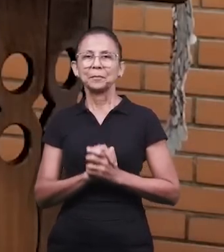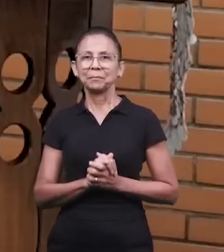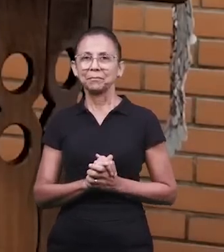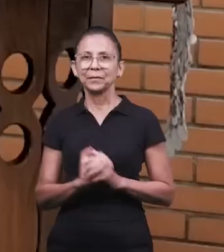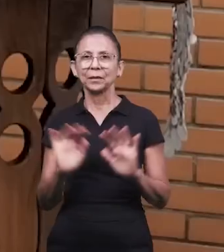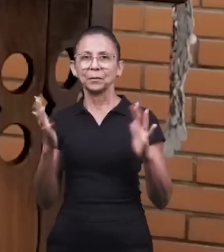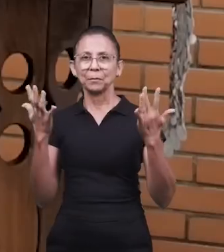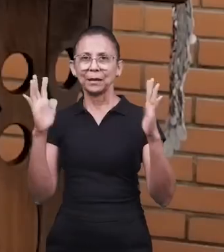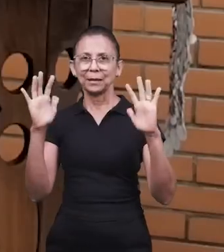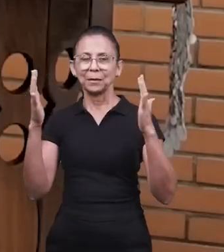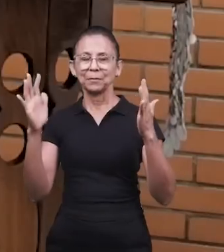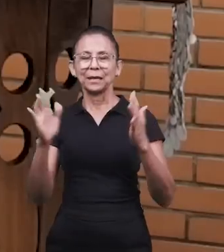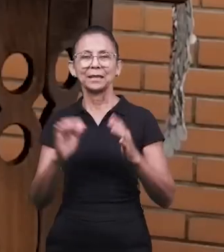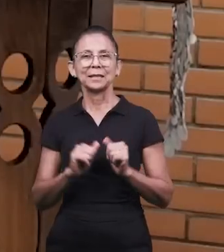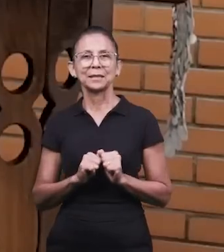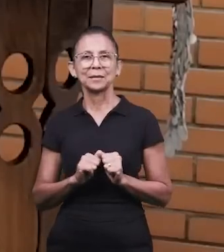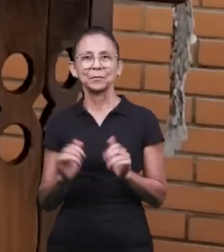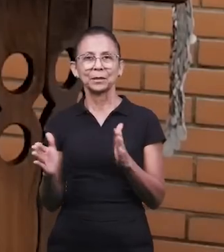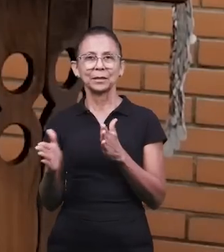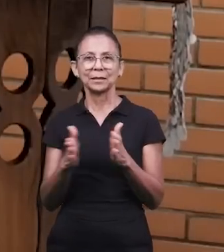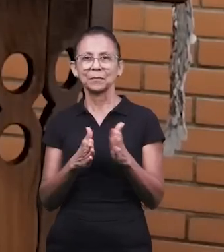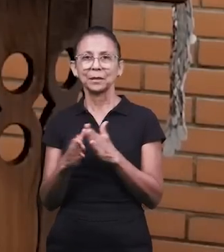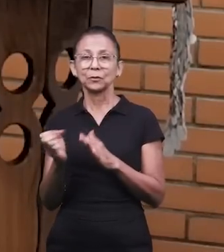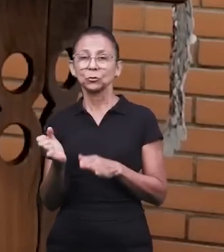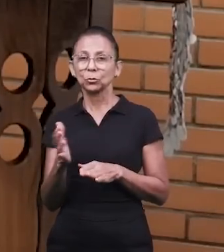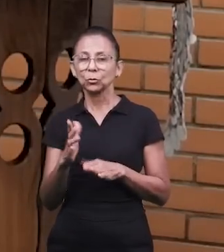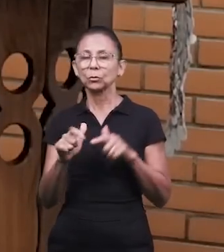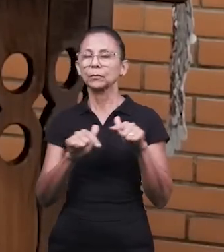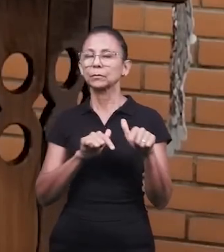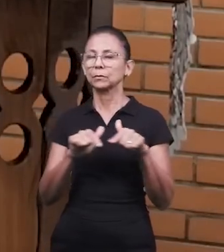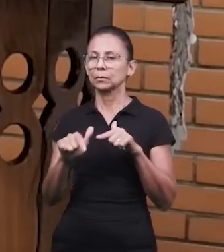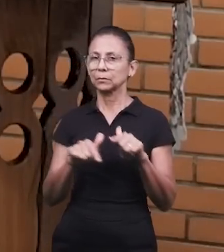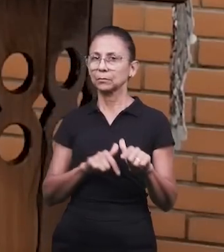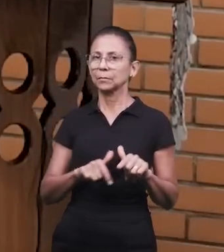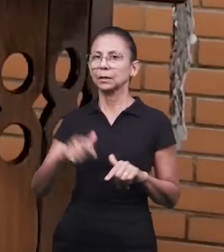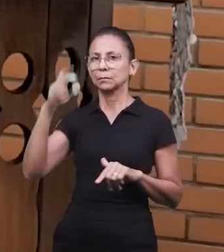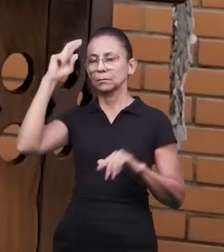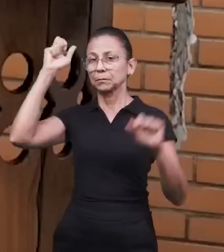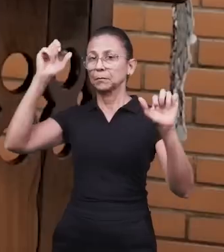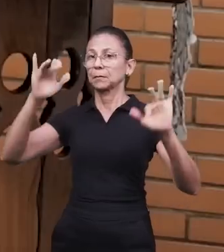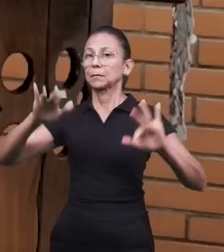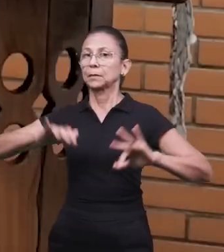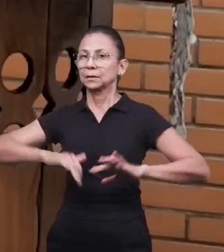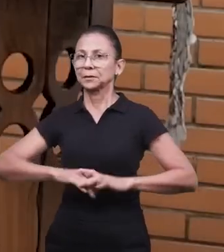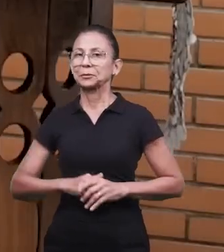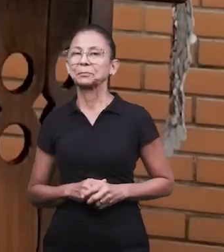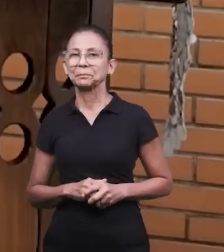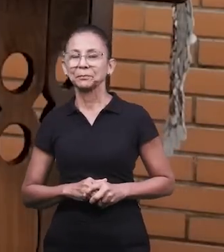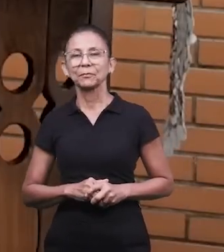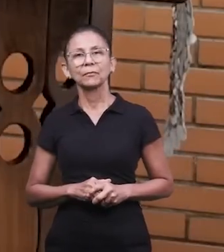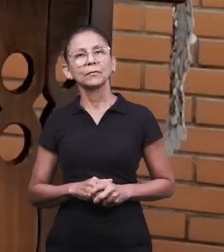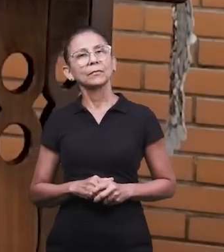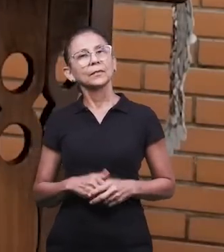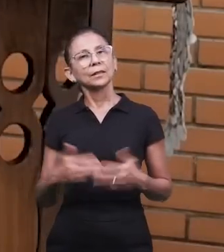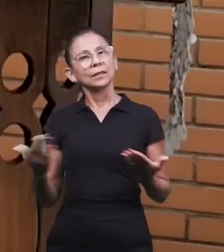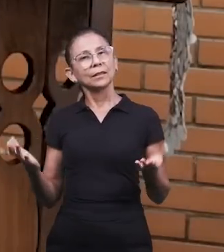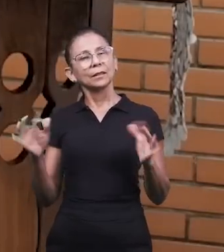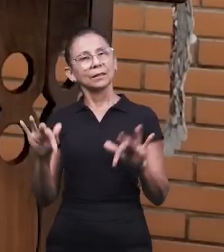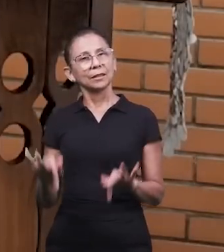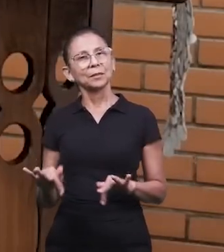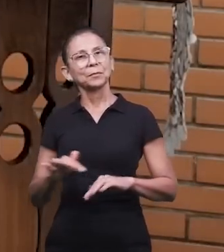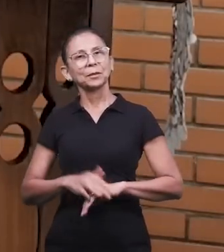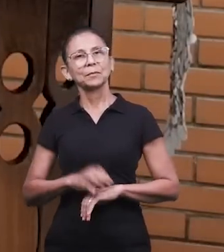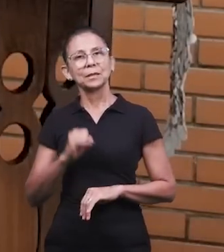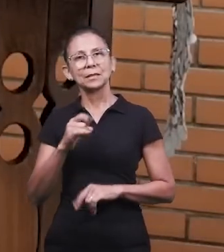essa nova etapa, por esse novo trabalho que certamente, grandemente será abençoado pelas mãos do nosso Deus. Nós ficamos por aqui e,